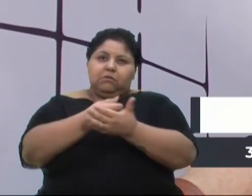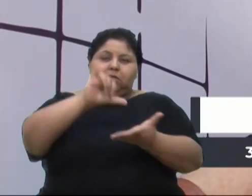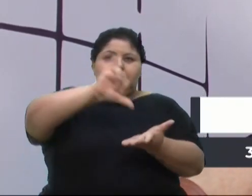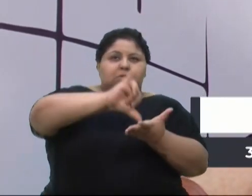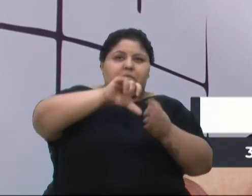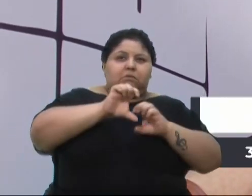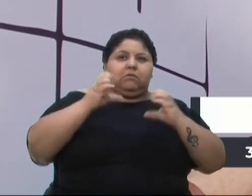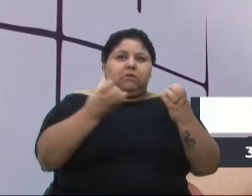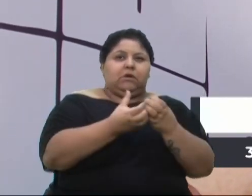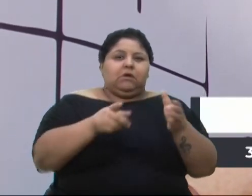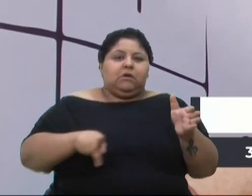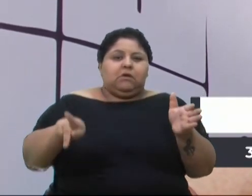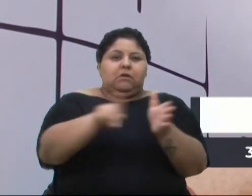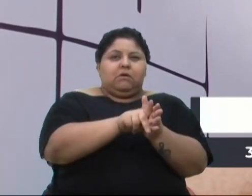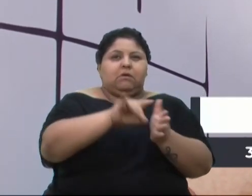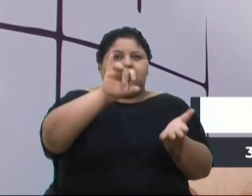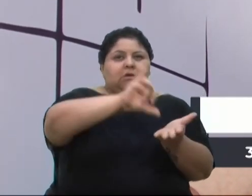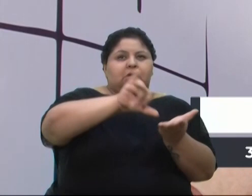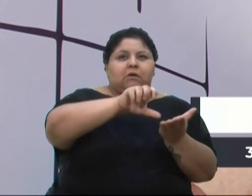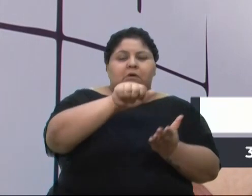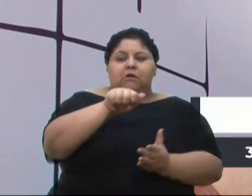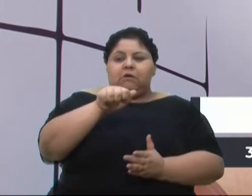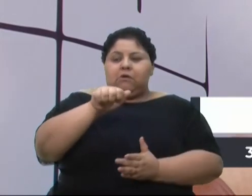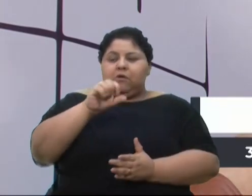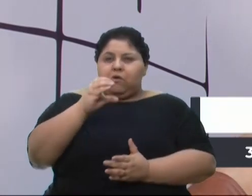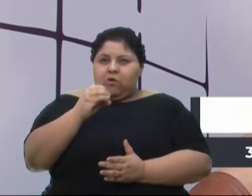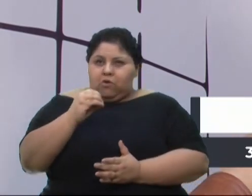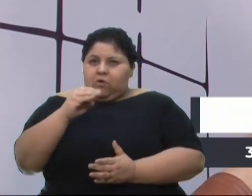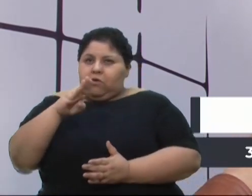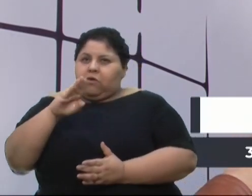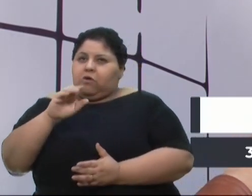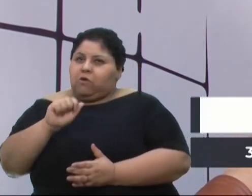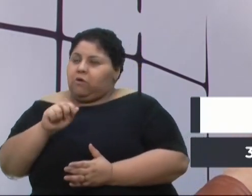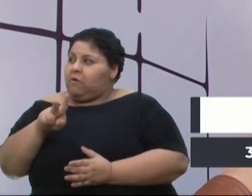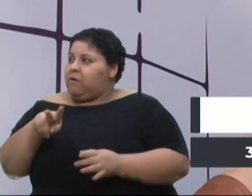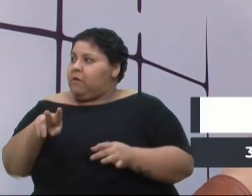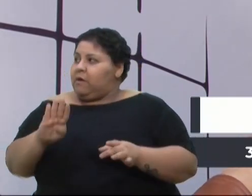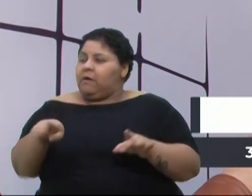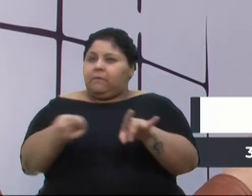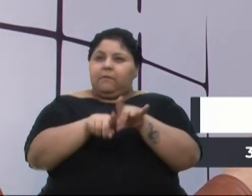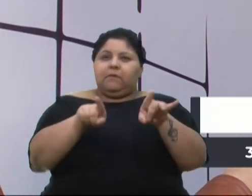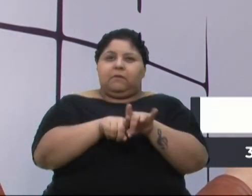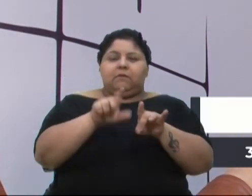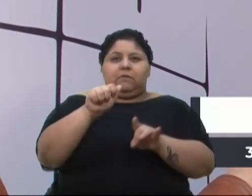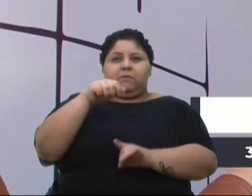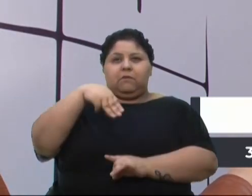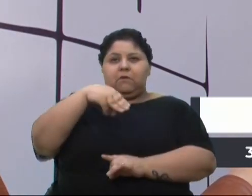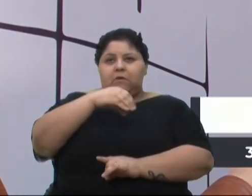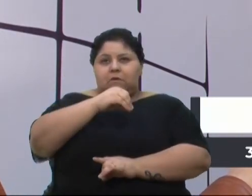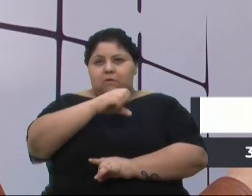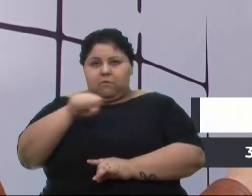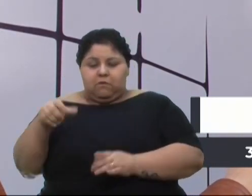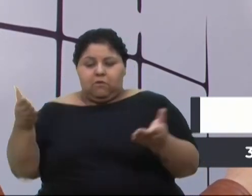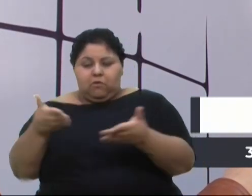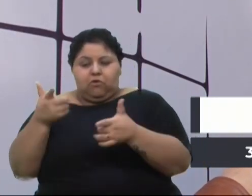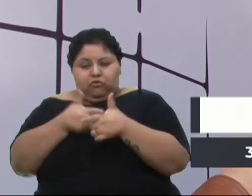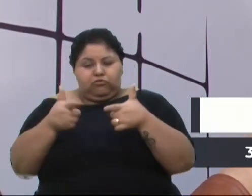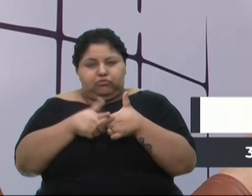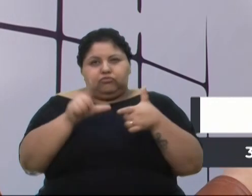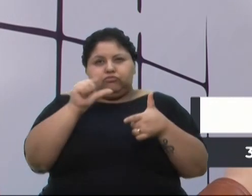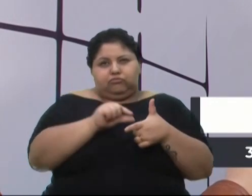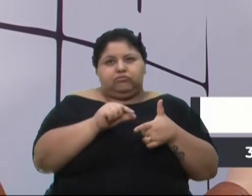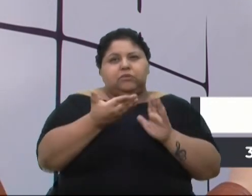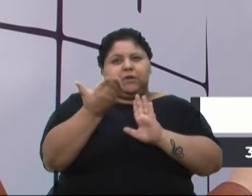própria sede da UAB e a sede das AMOBs. Então, hoje a gente vive um novo momento, mas aquelas ações que foram impetradas naquela época,